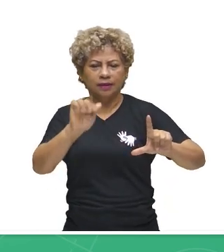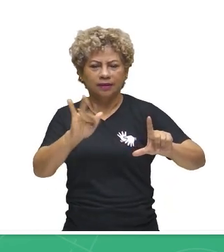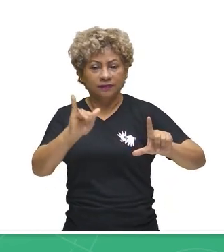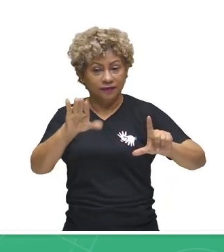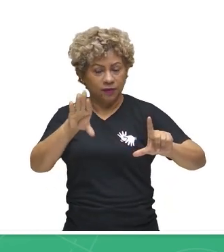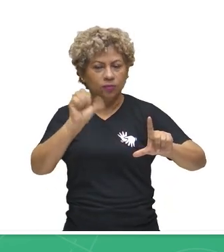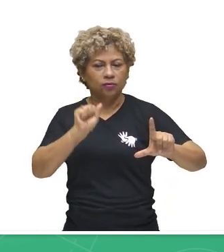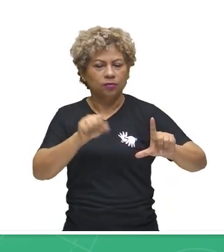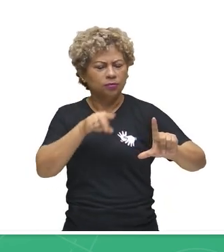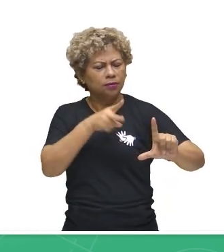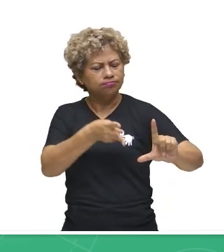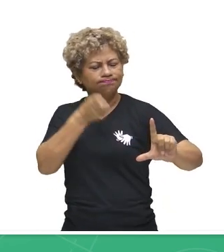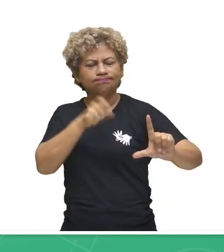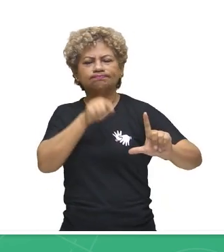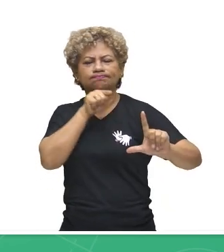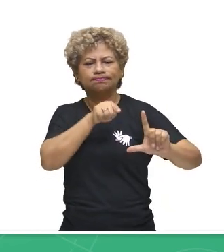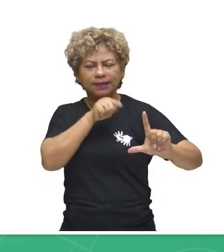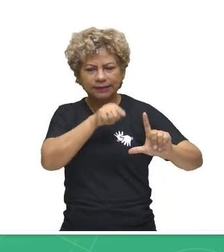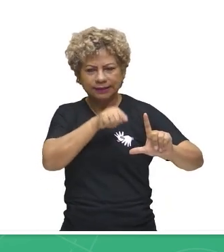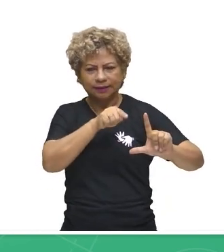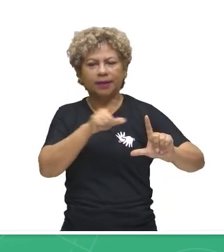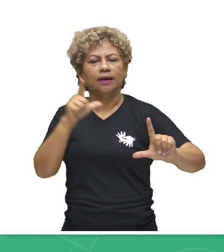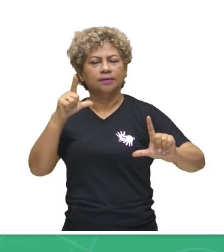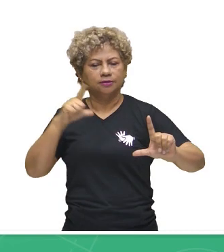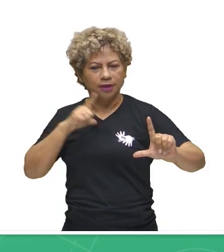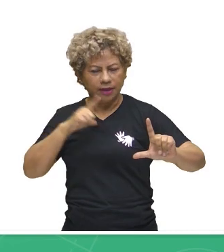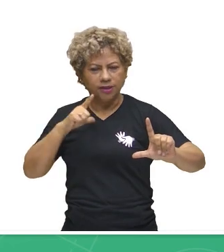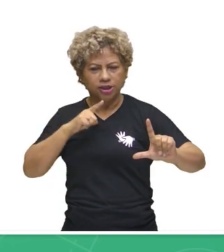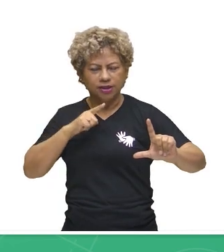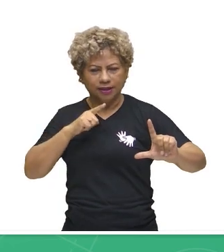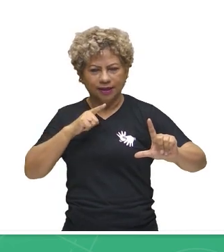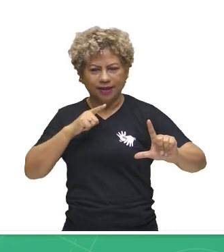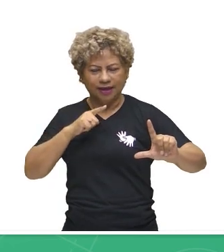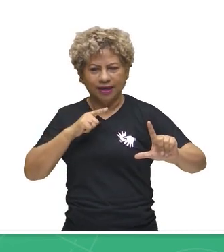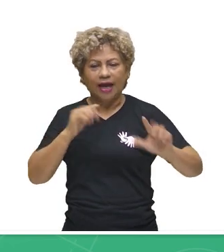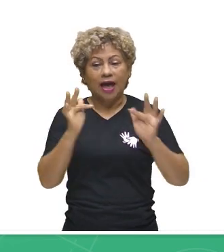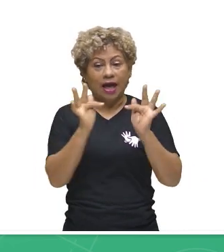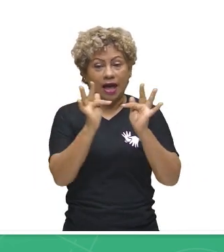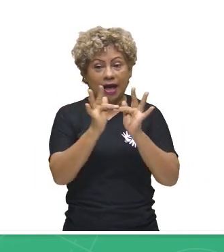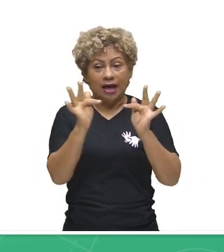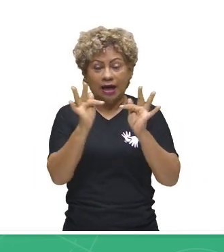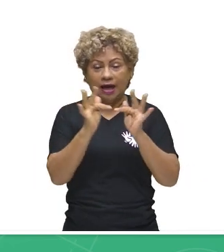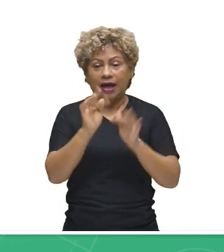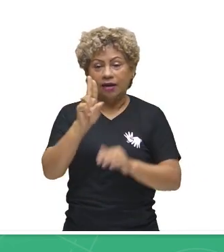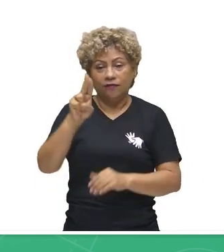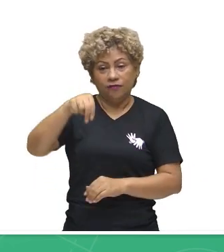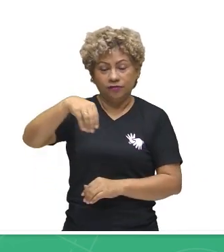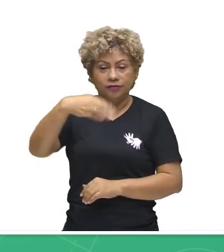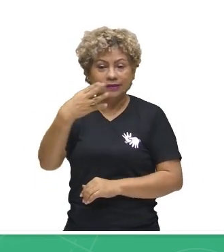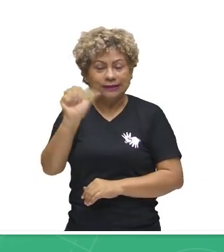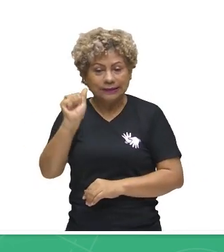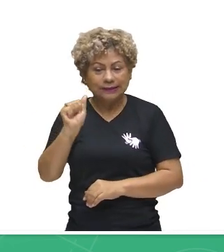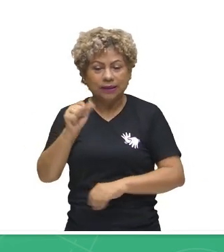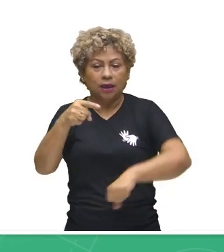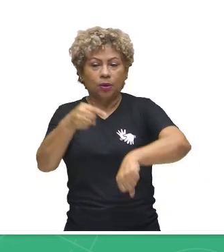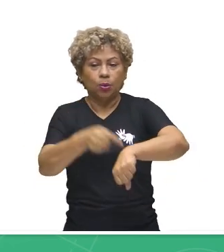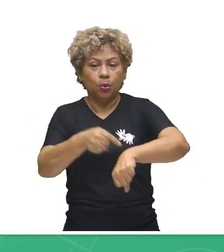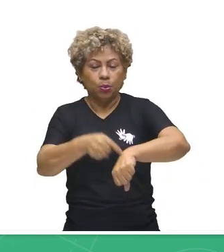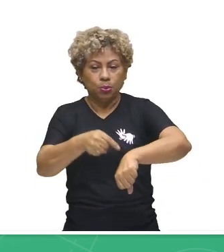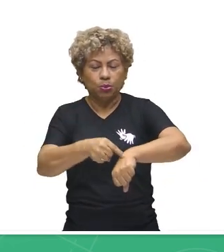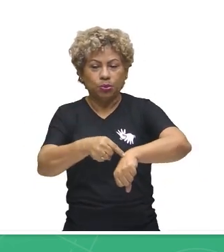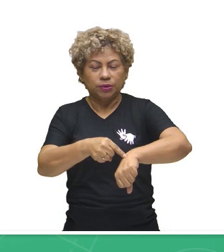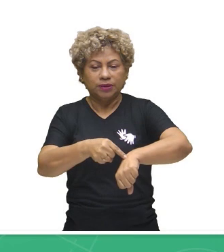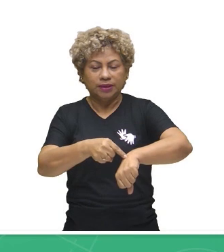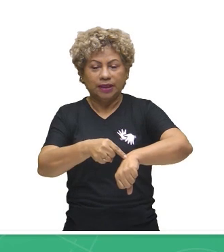vejam aí, olha aí, temos a função, a velocidade em função do tempo. Como a velocidade